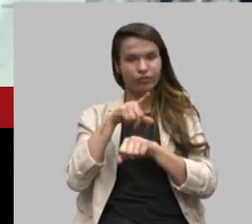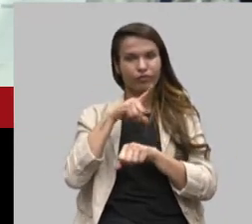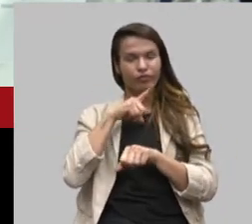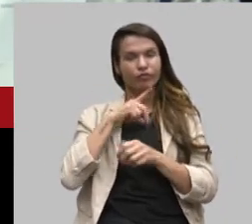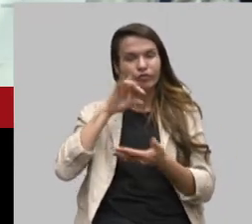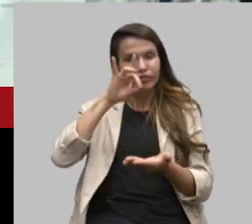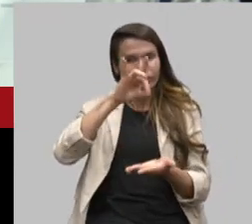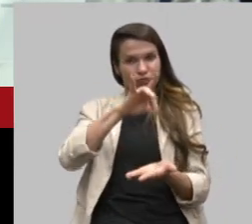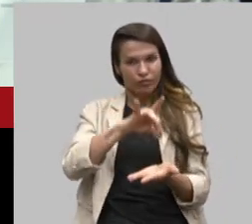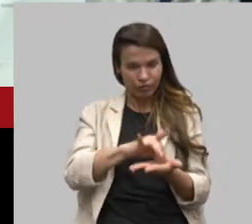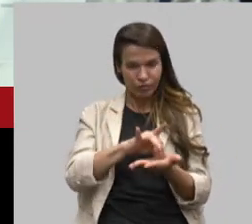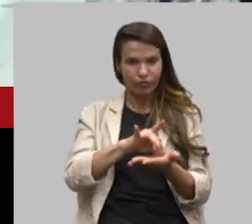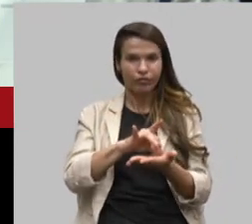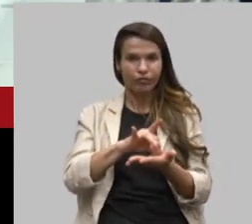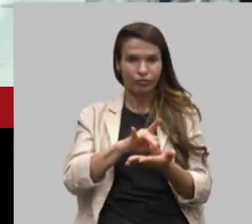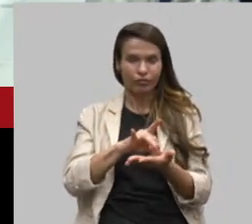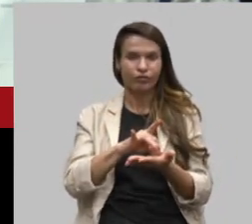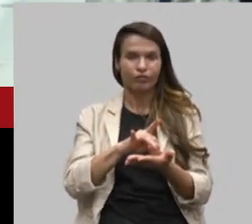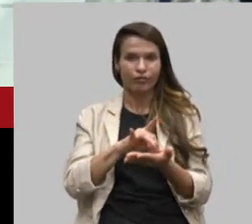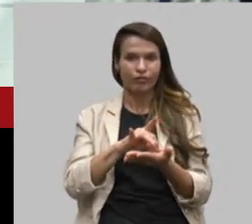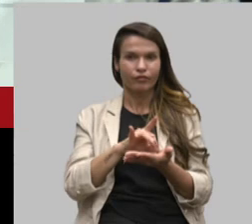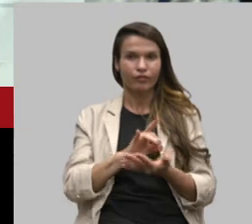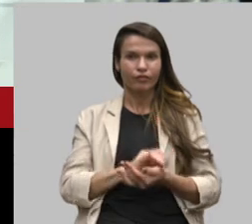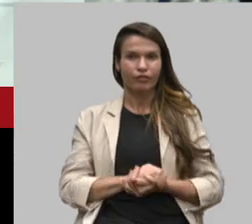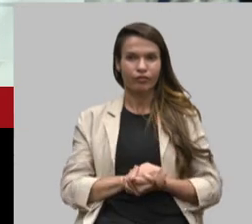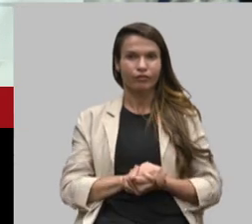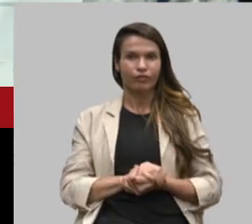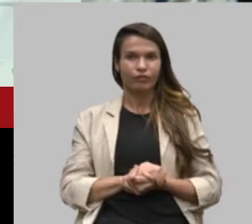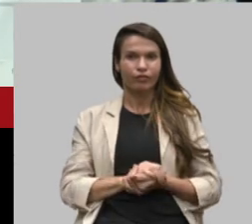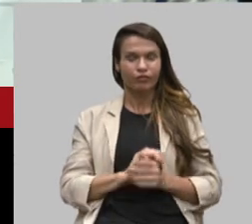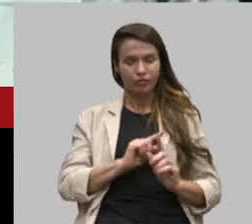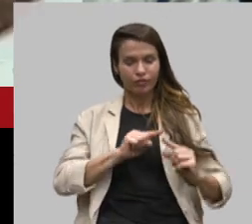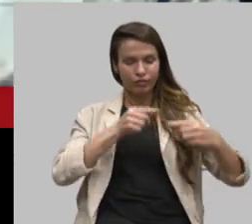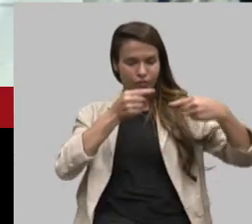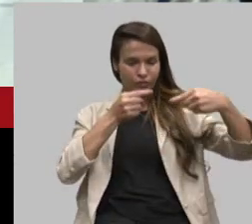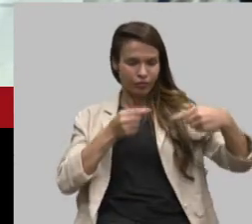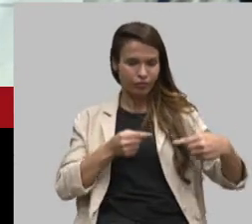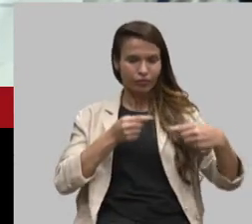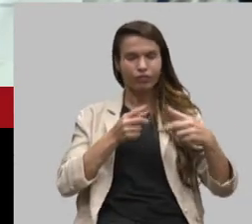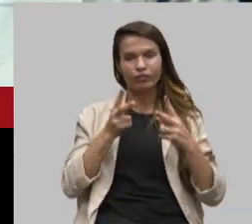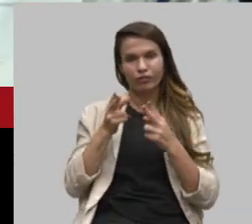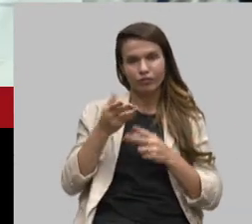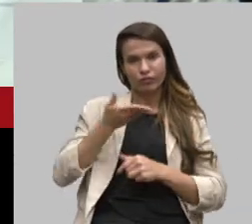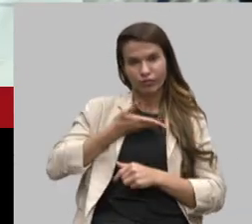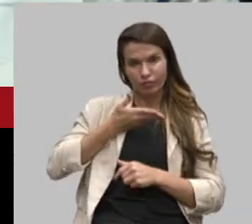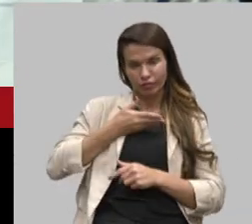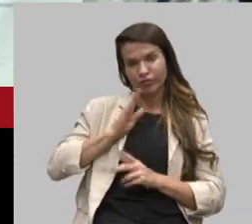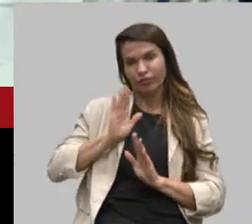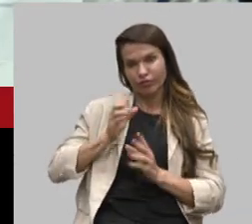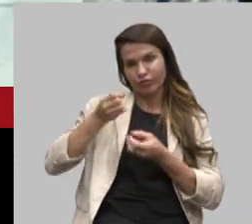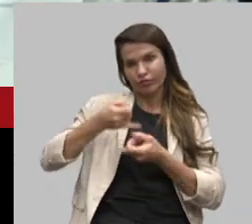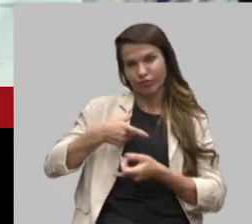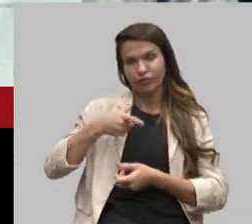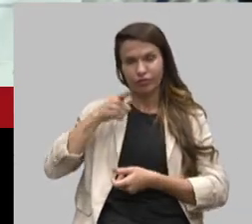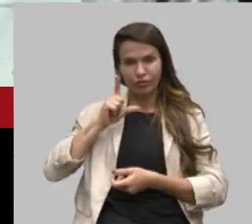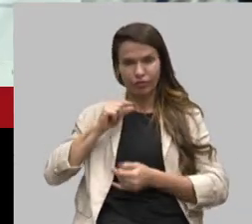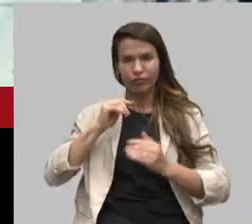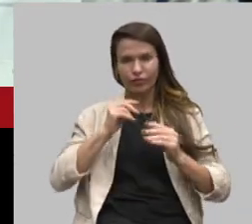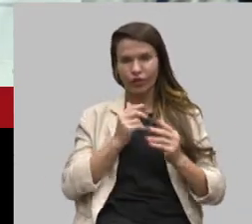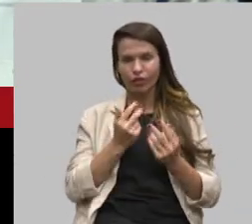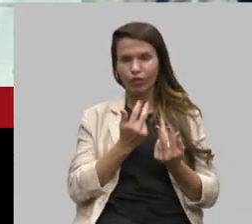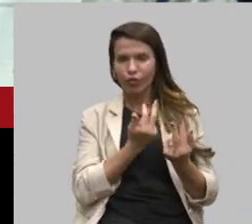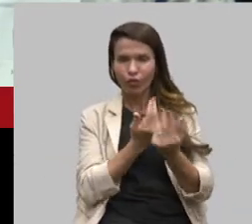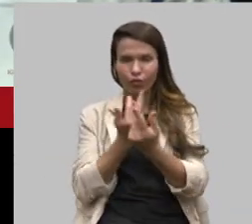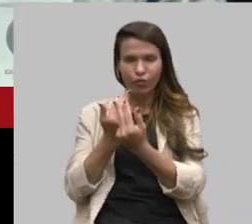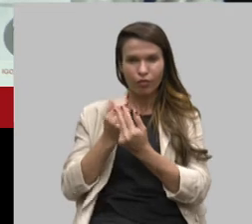haja assim eh essa competição que nem a colega tinha falado antes iG iG entre um estudante escola